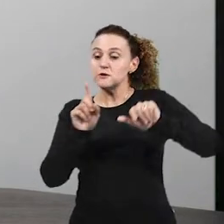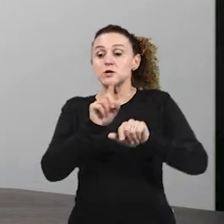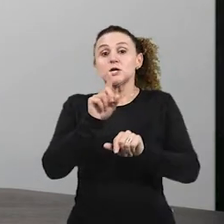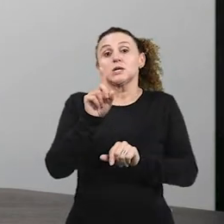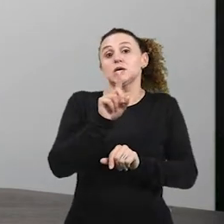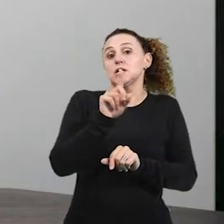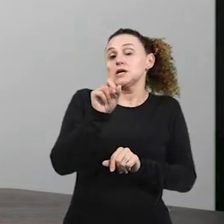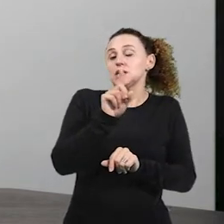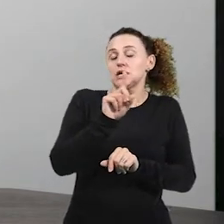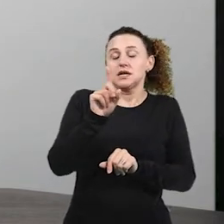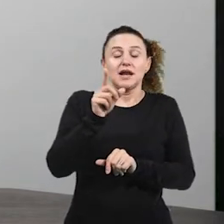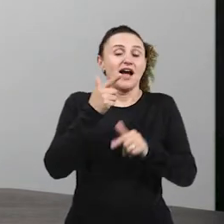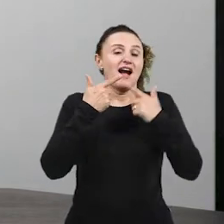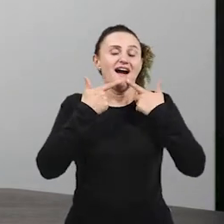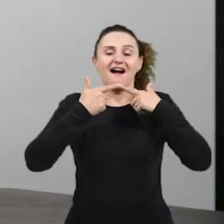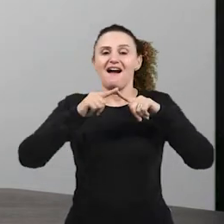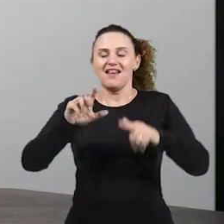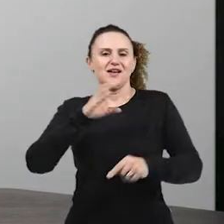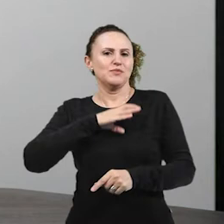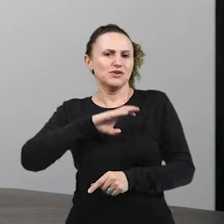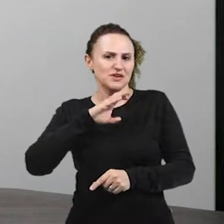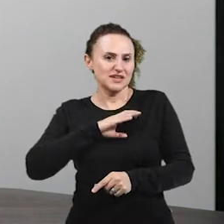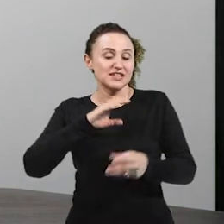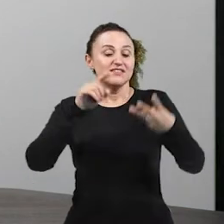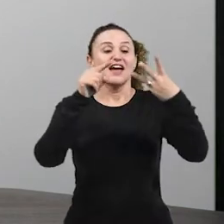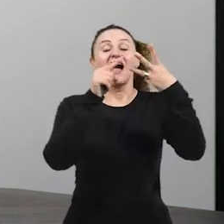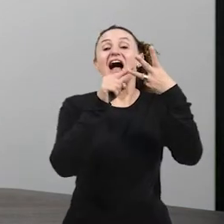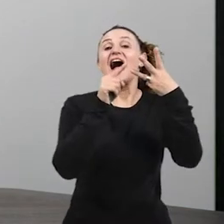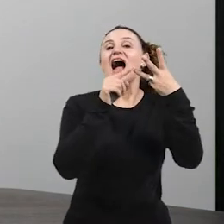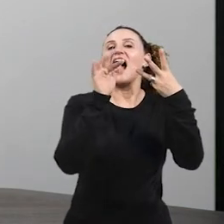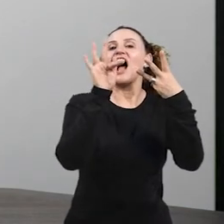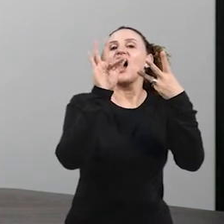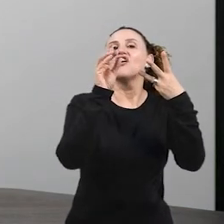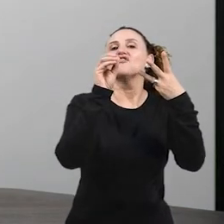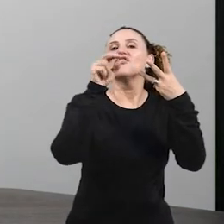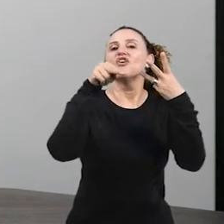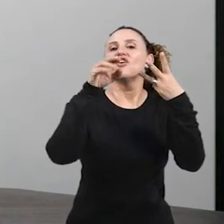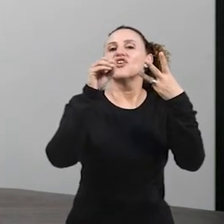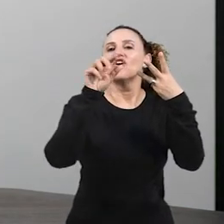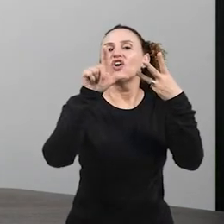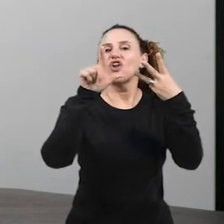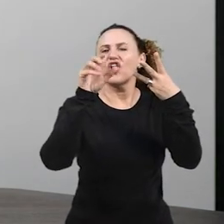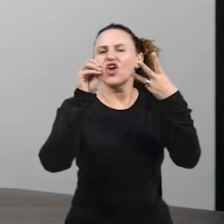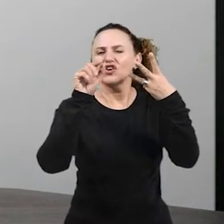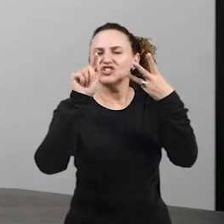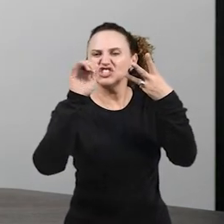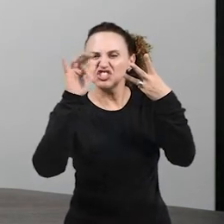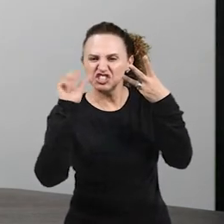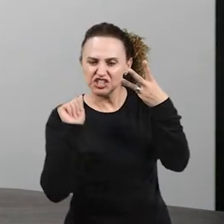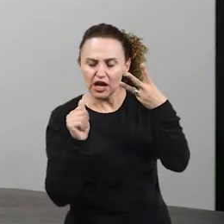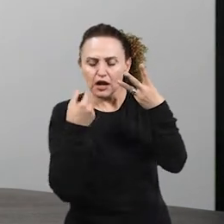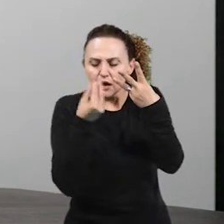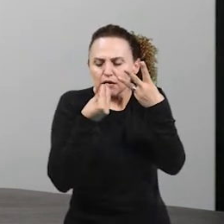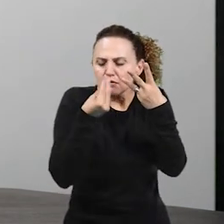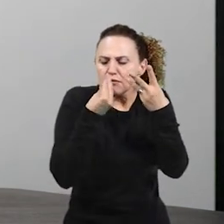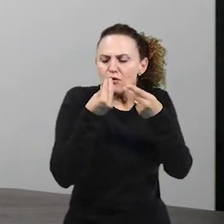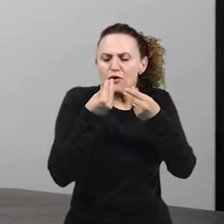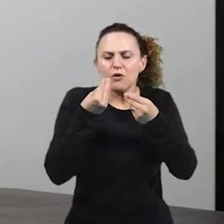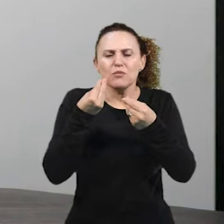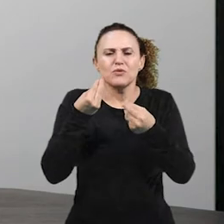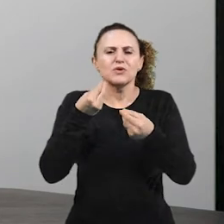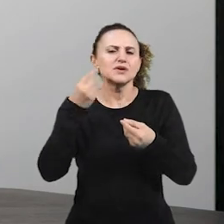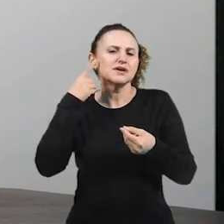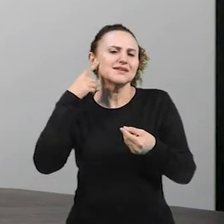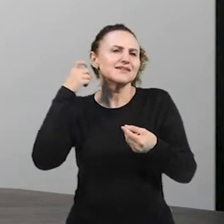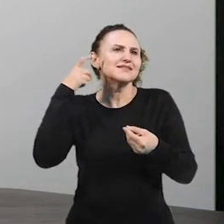como o não na língua portuguesa aí vem a fonologia a fonologia vai mostrar como que os sons que nós produzimos